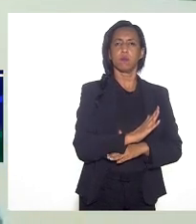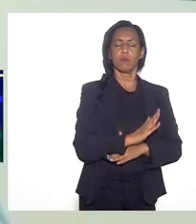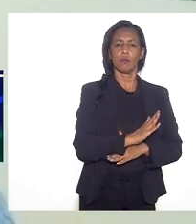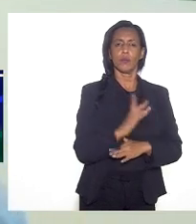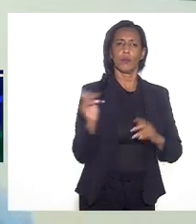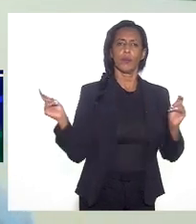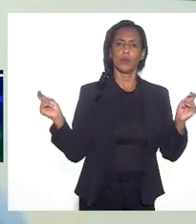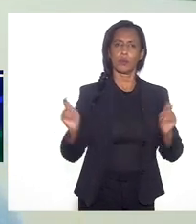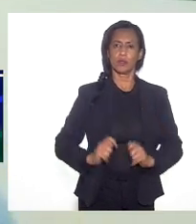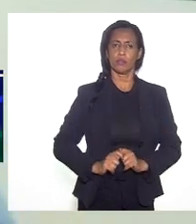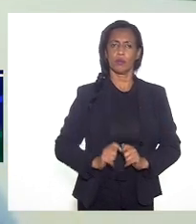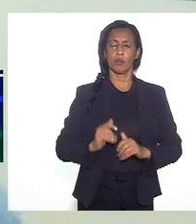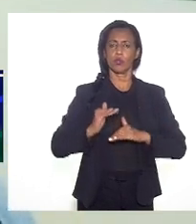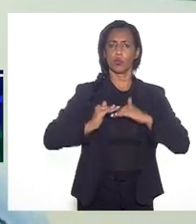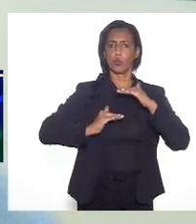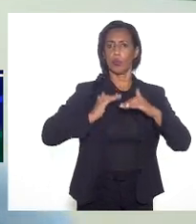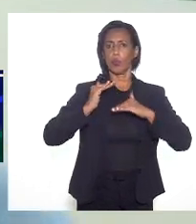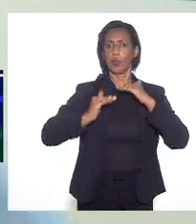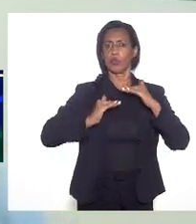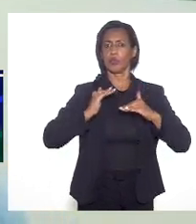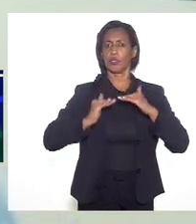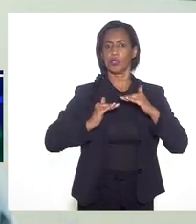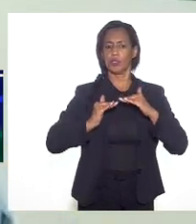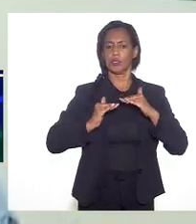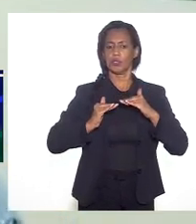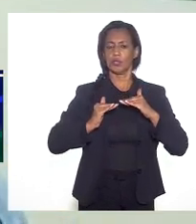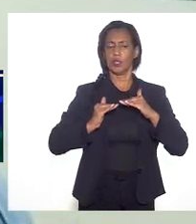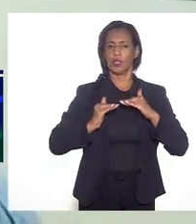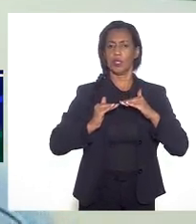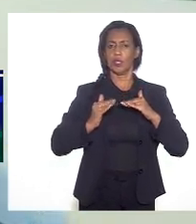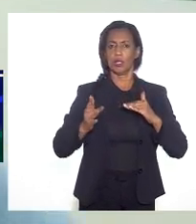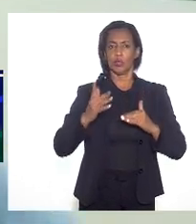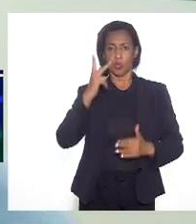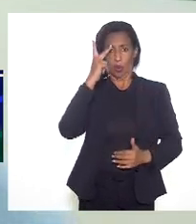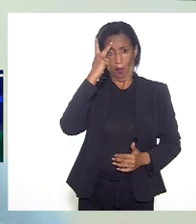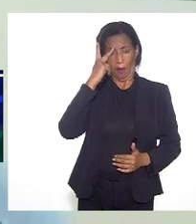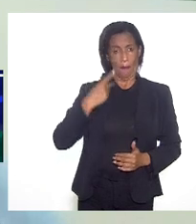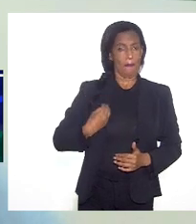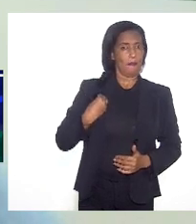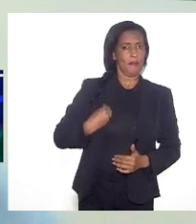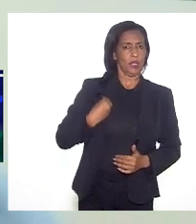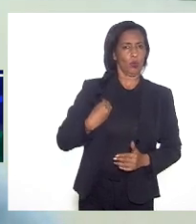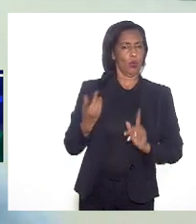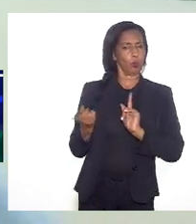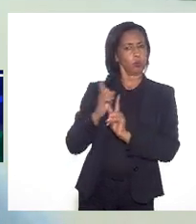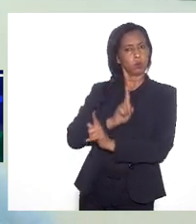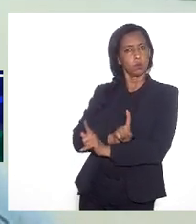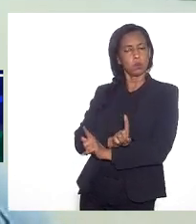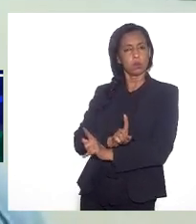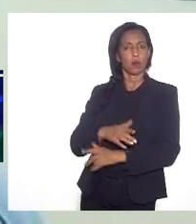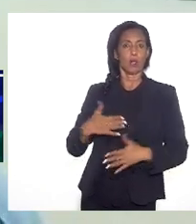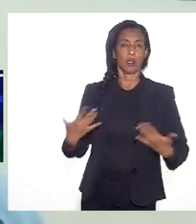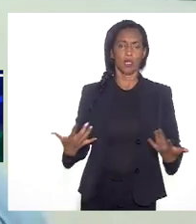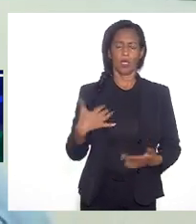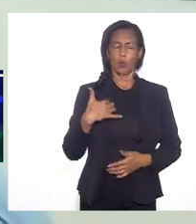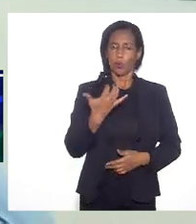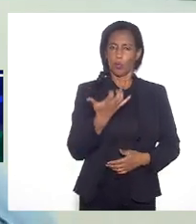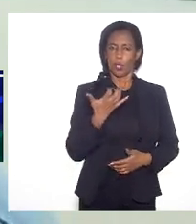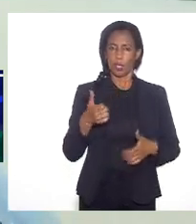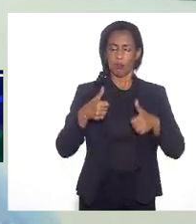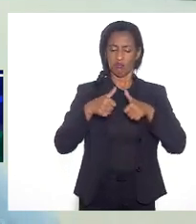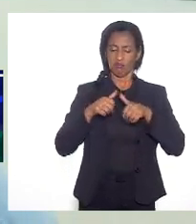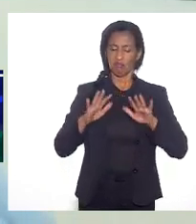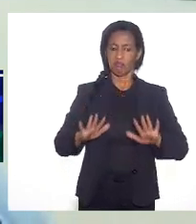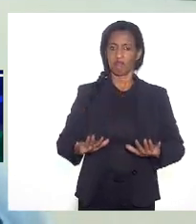possivelmente, por projetos de aspirações pessoais divergentes. Então, queria deixar